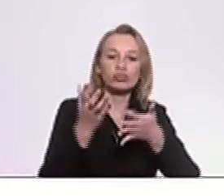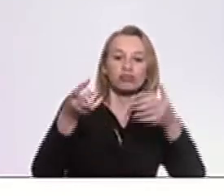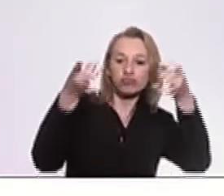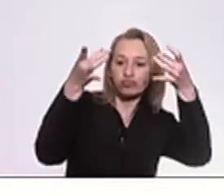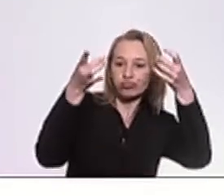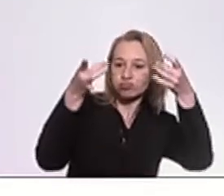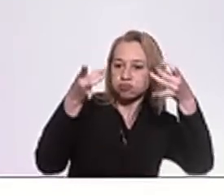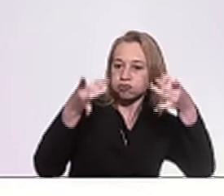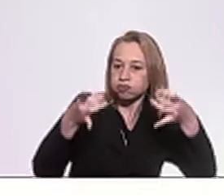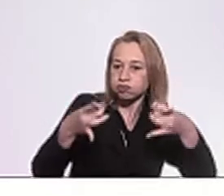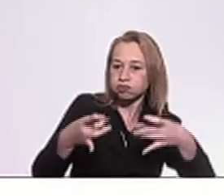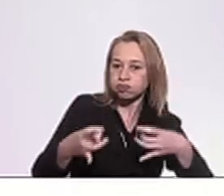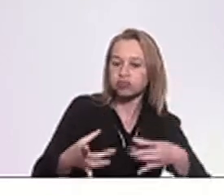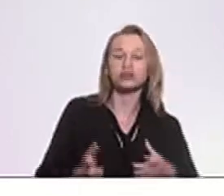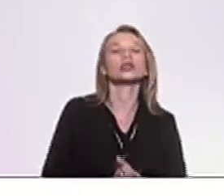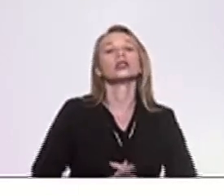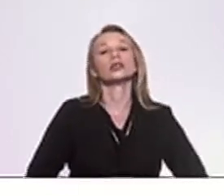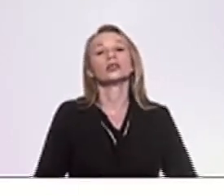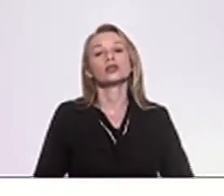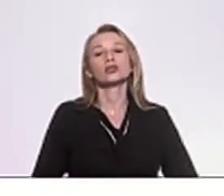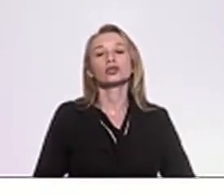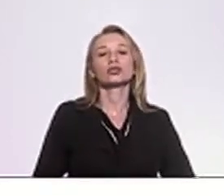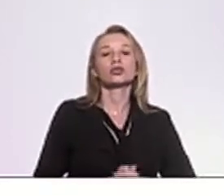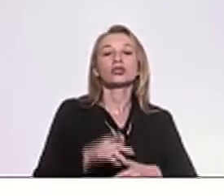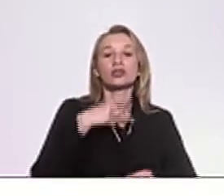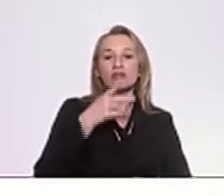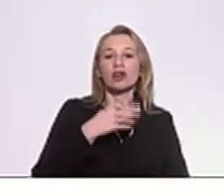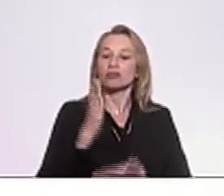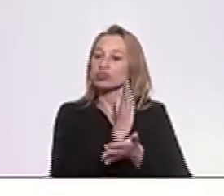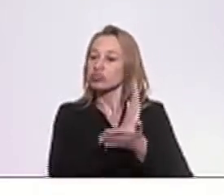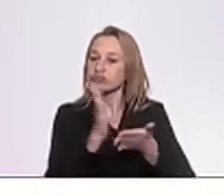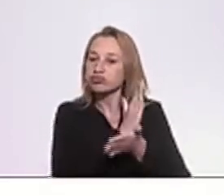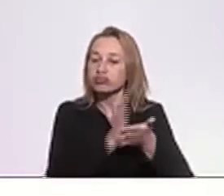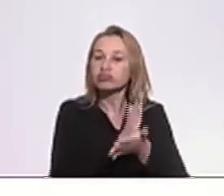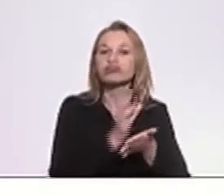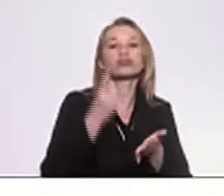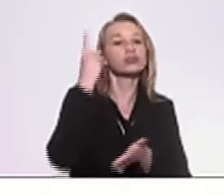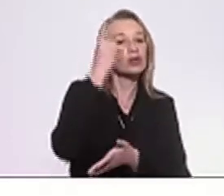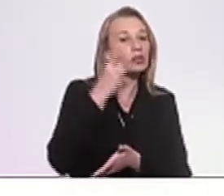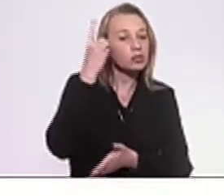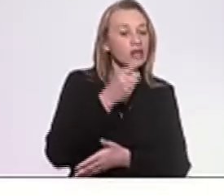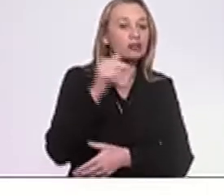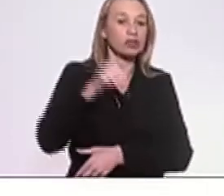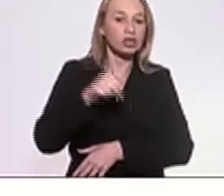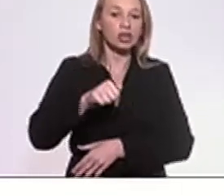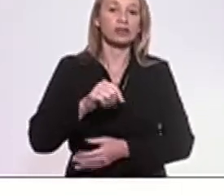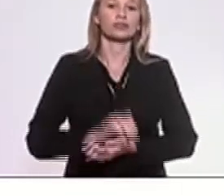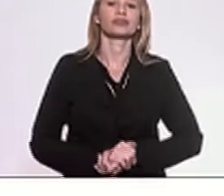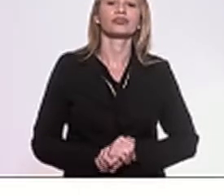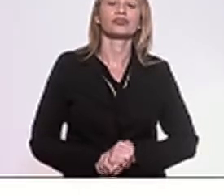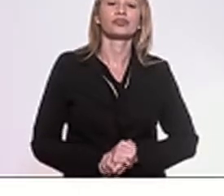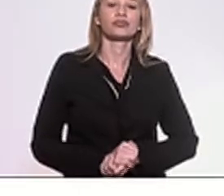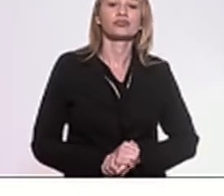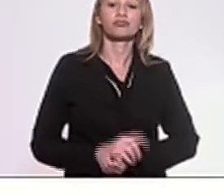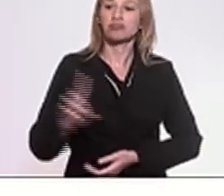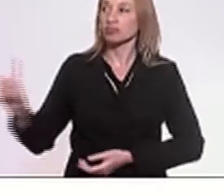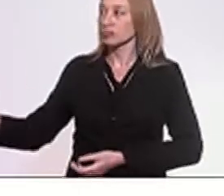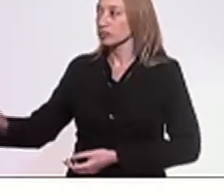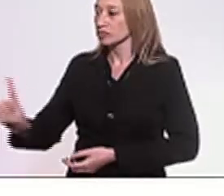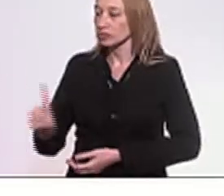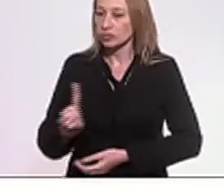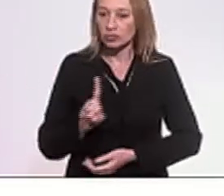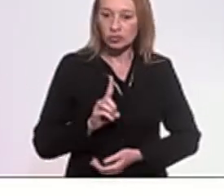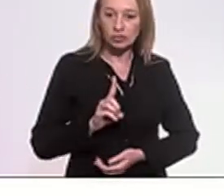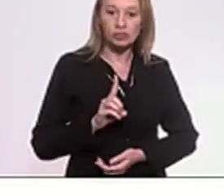explicações diante das falas de alguns deputados, de alguns parlamentares aqui, que vieram com